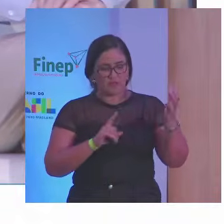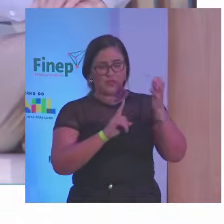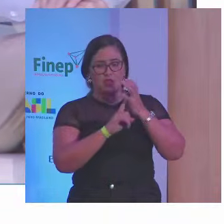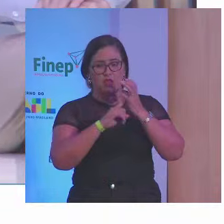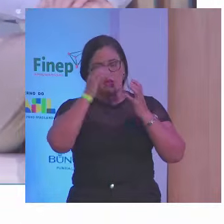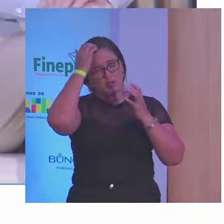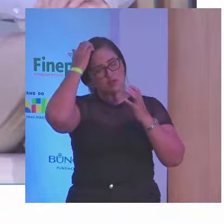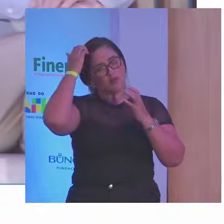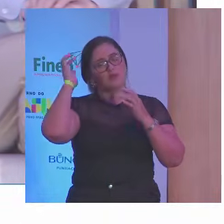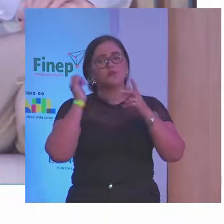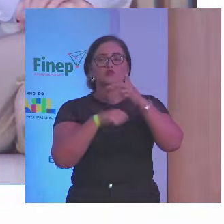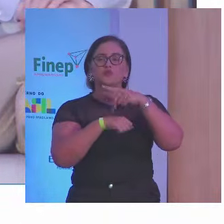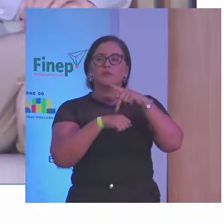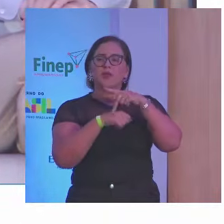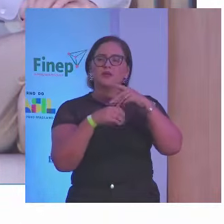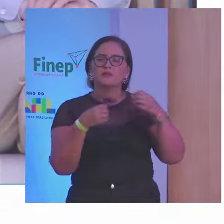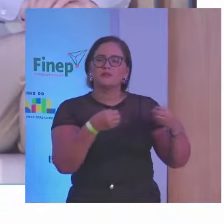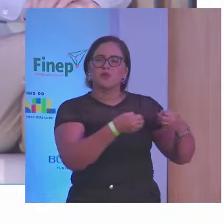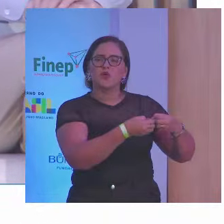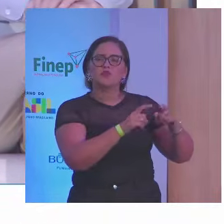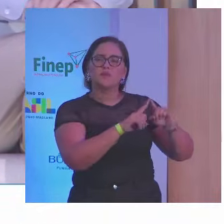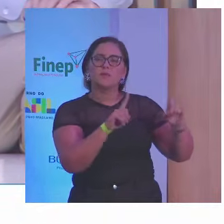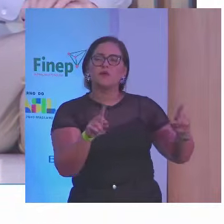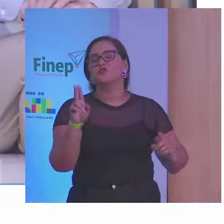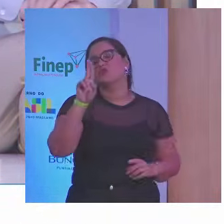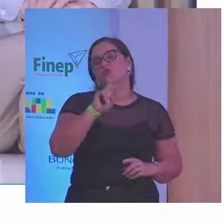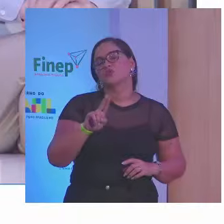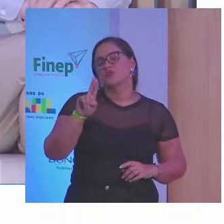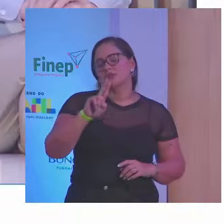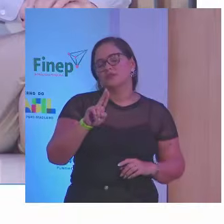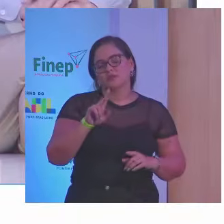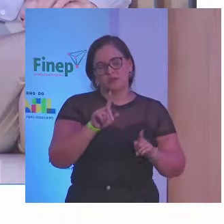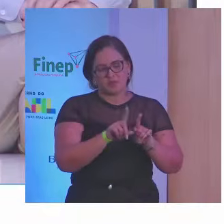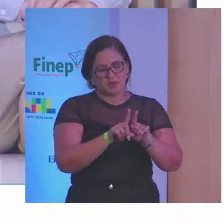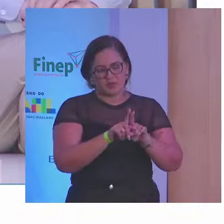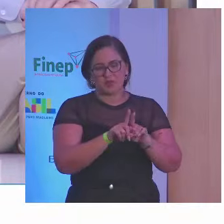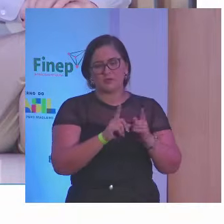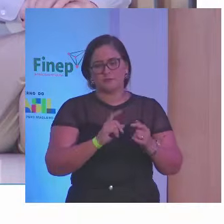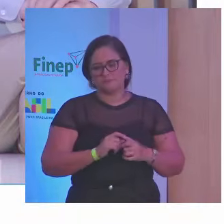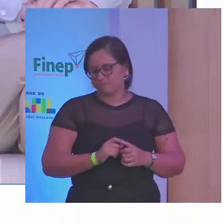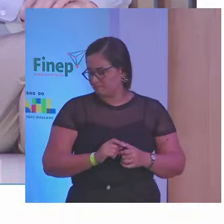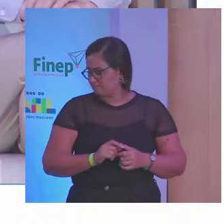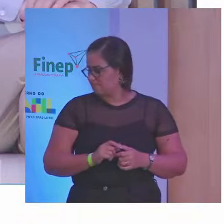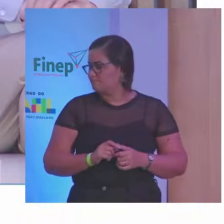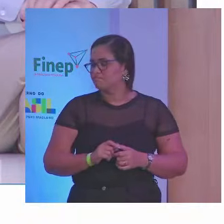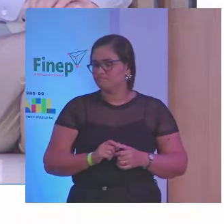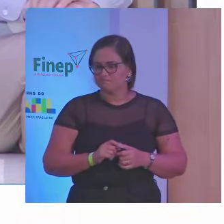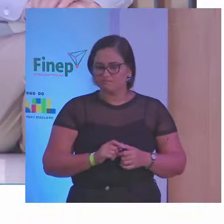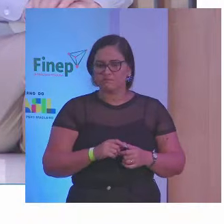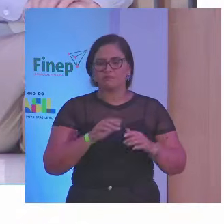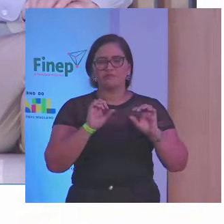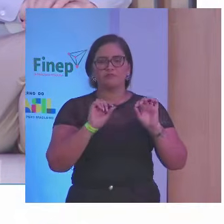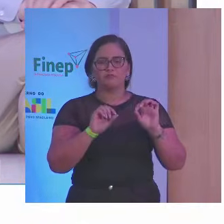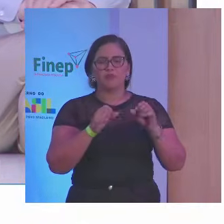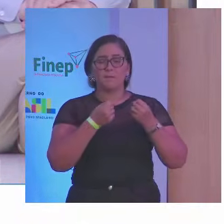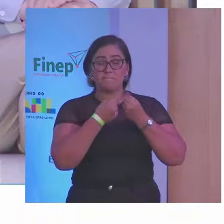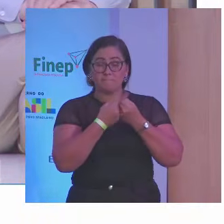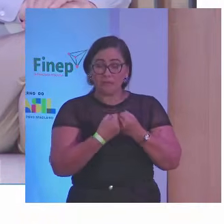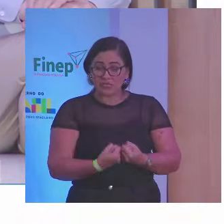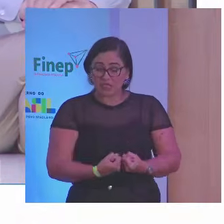países vizinhos também estão explorando, né. O Suriname, por exemplo, está explorando de maneira bem